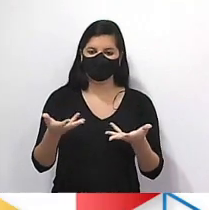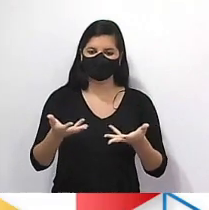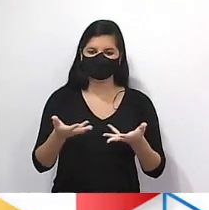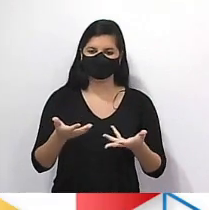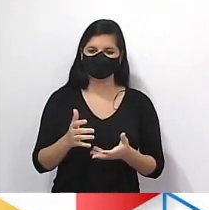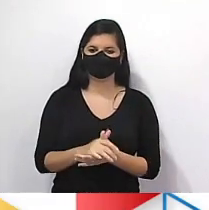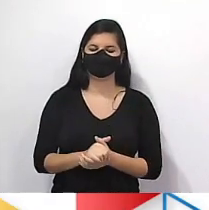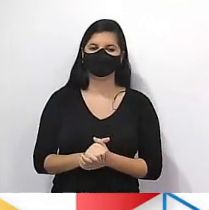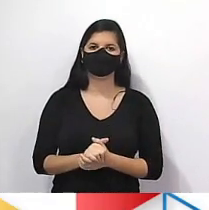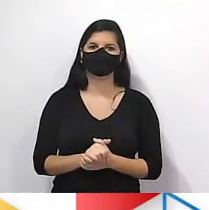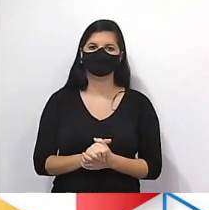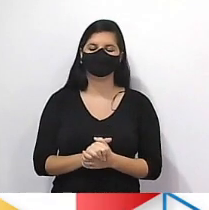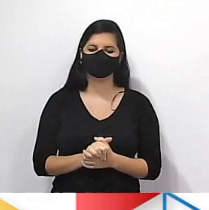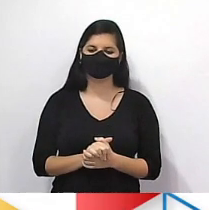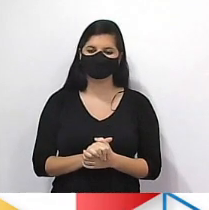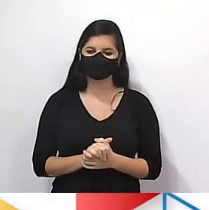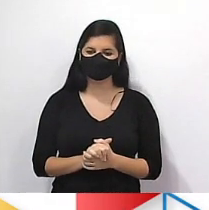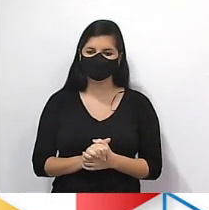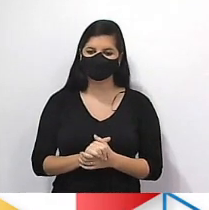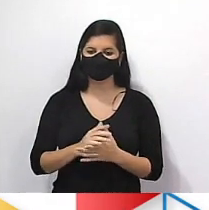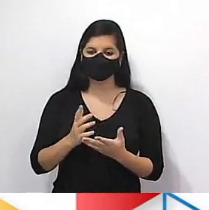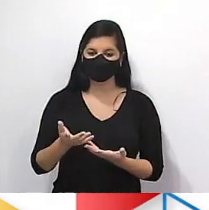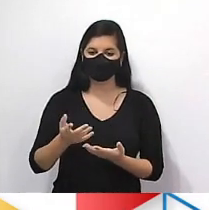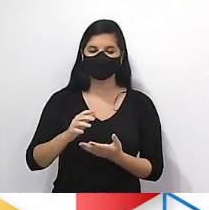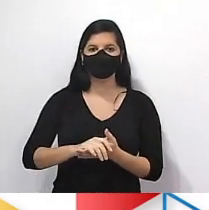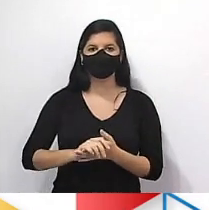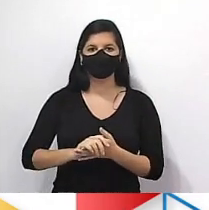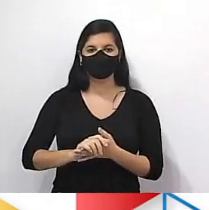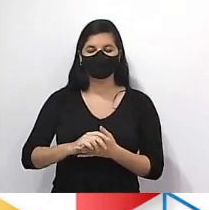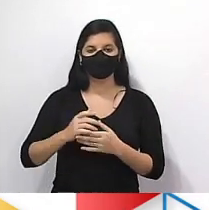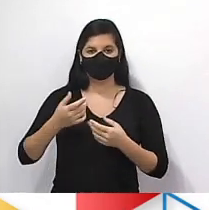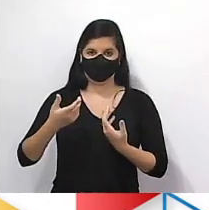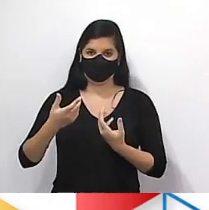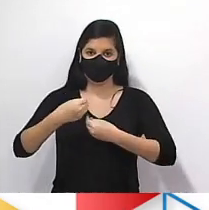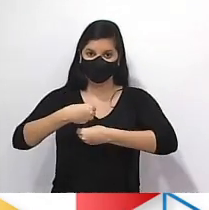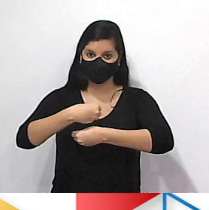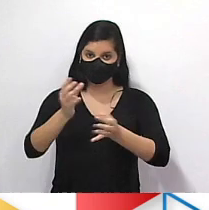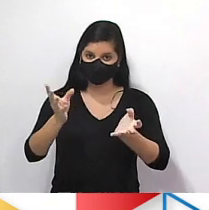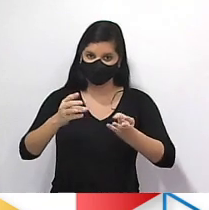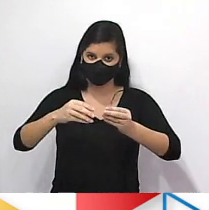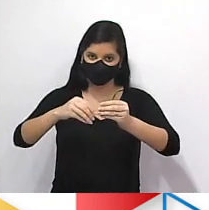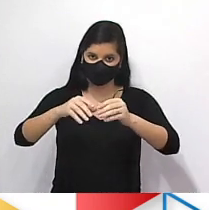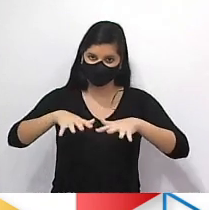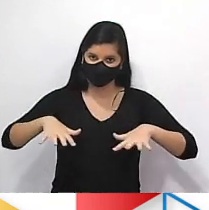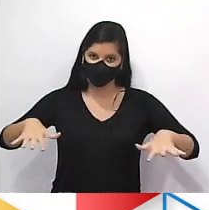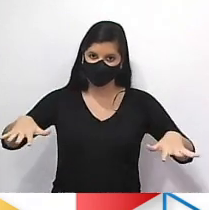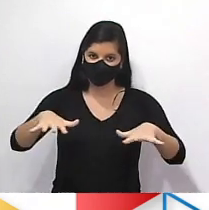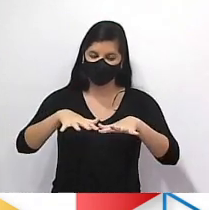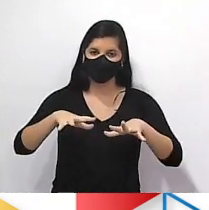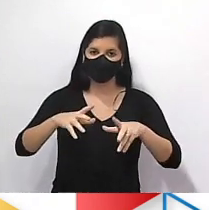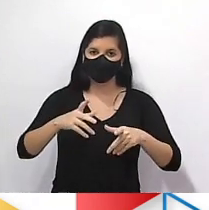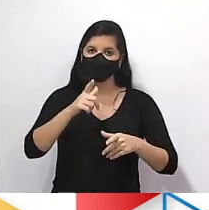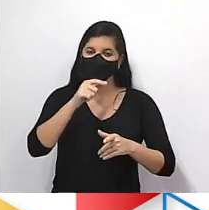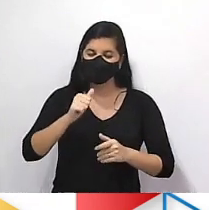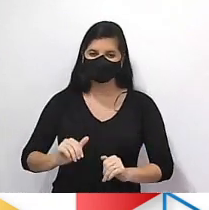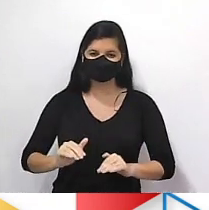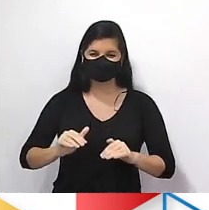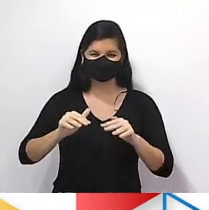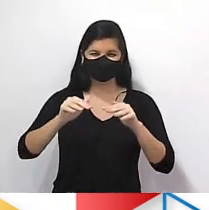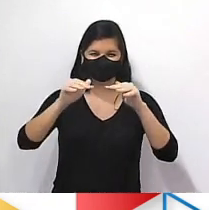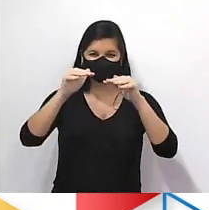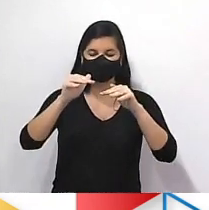Preste atenção, ó. A partir dessa distribuição de terras, né, das inundações do Rio